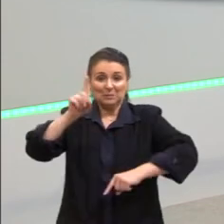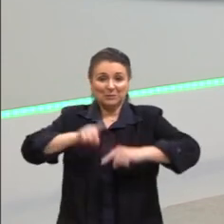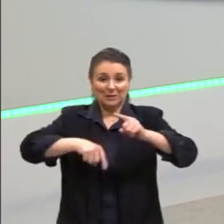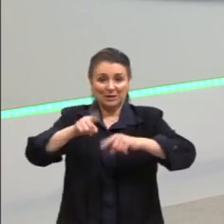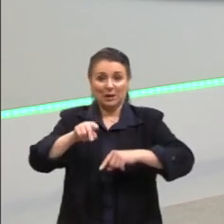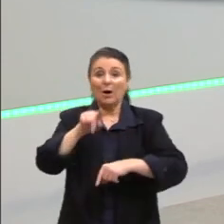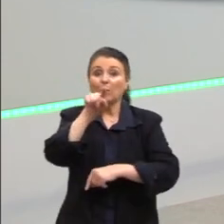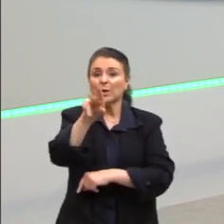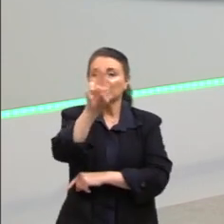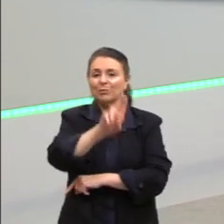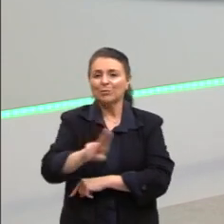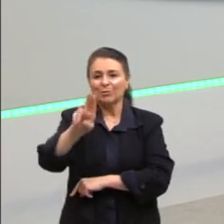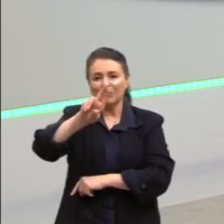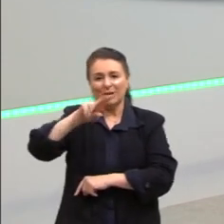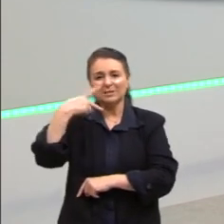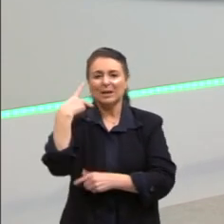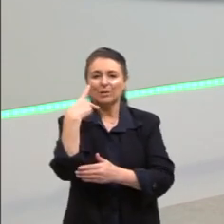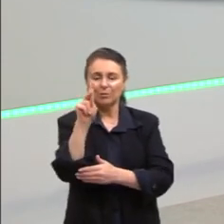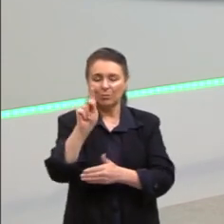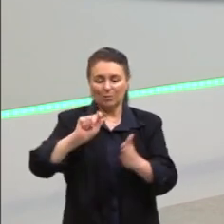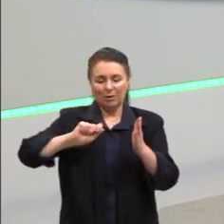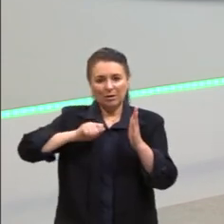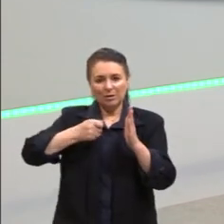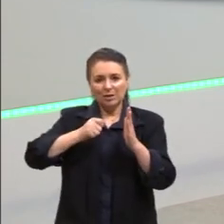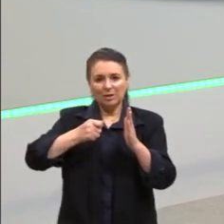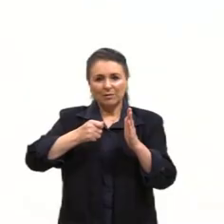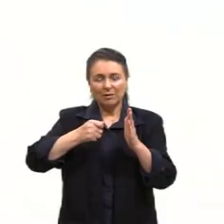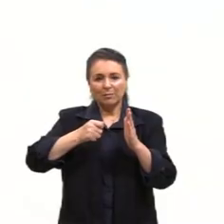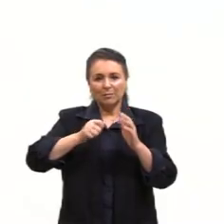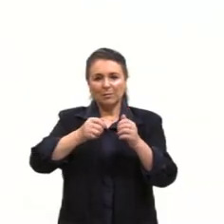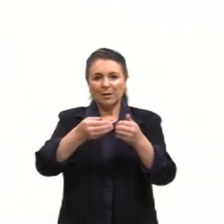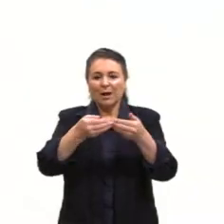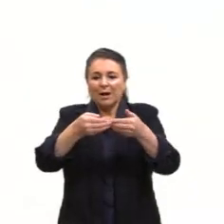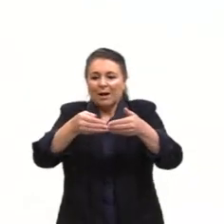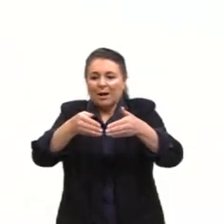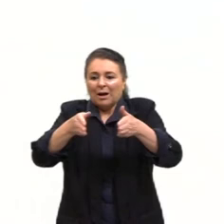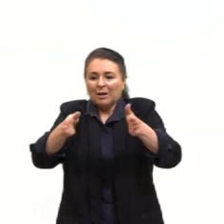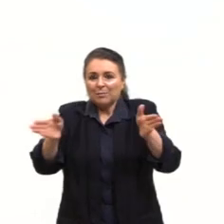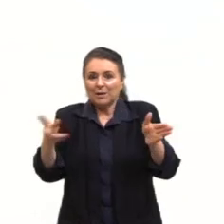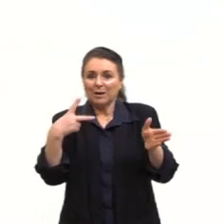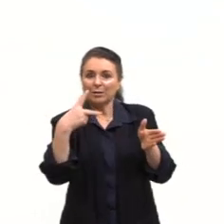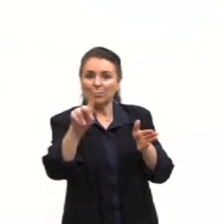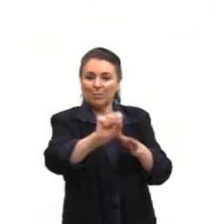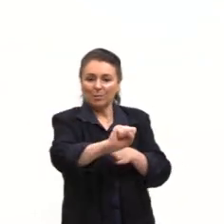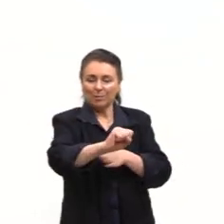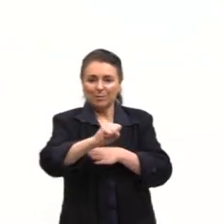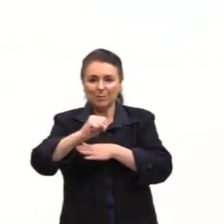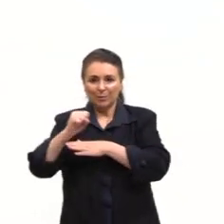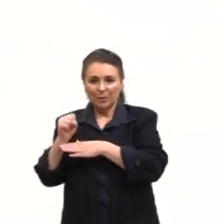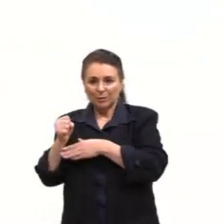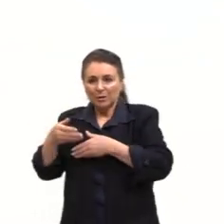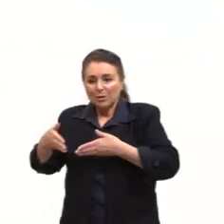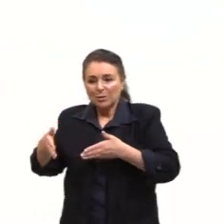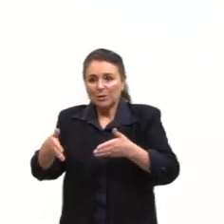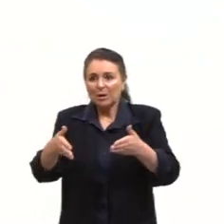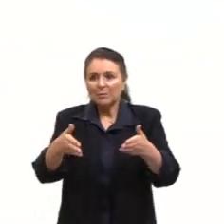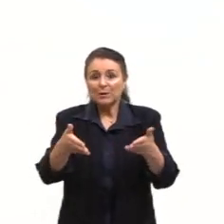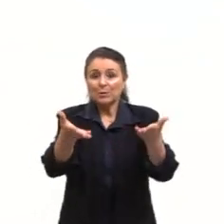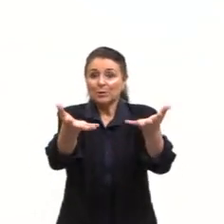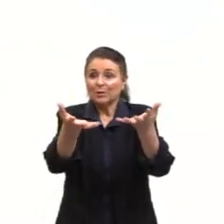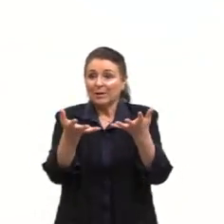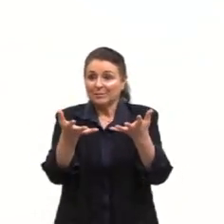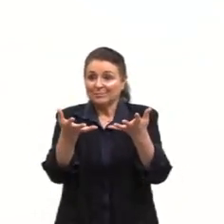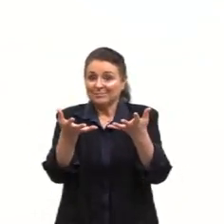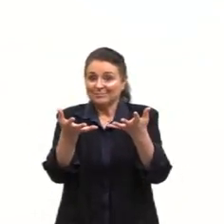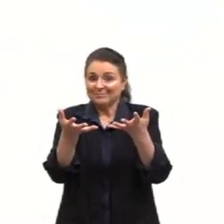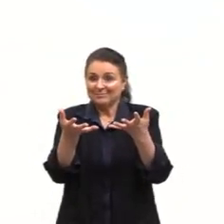chaves vocês possam abrir as portas, abrir aí o caminho que vocês desejarem.